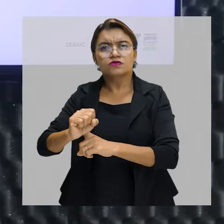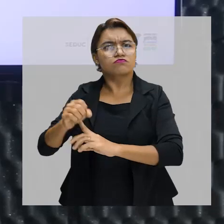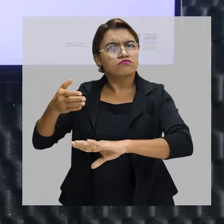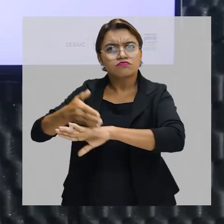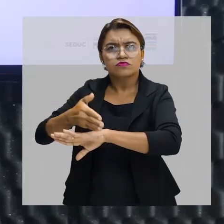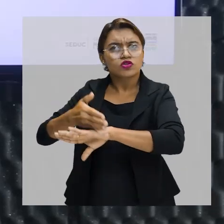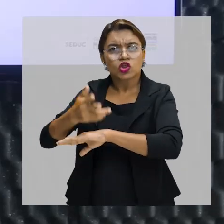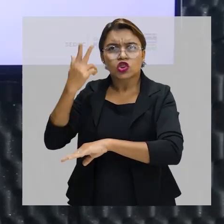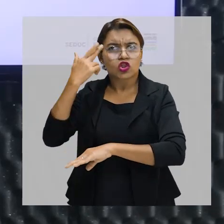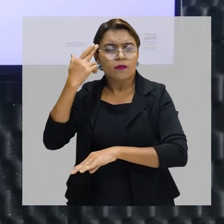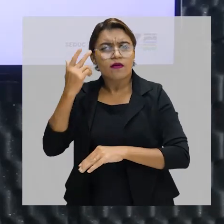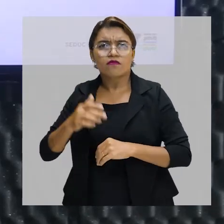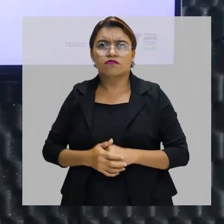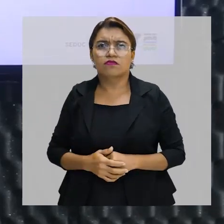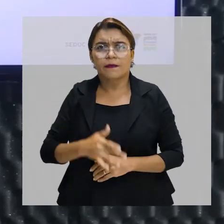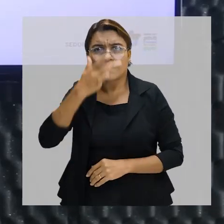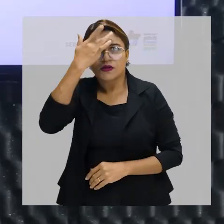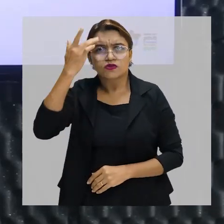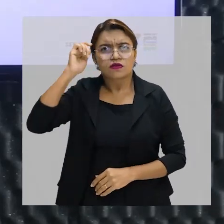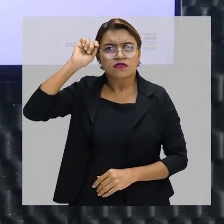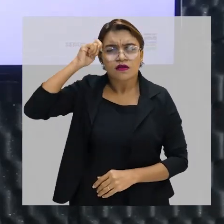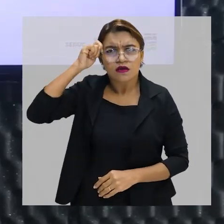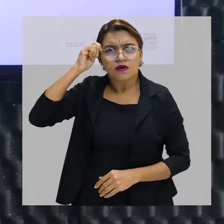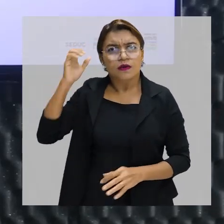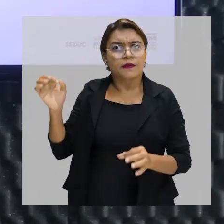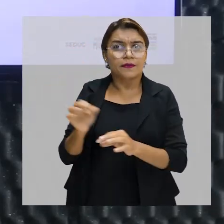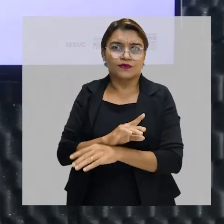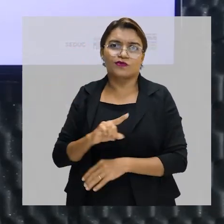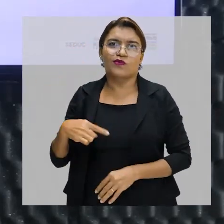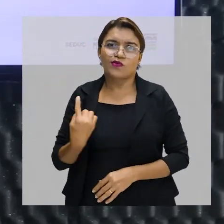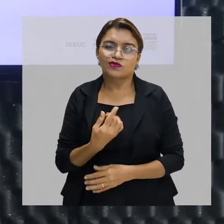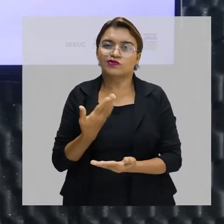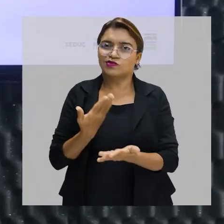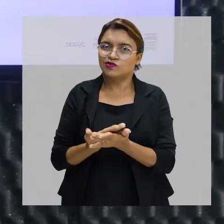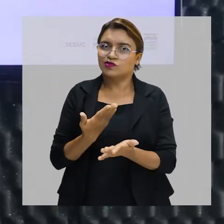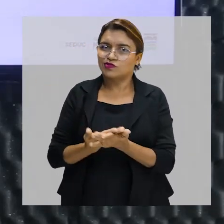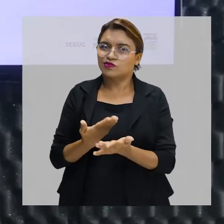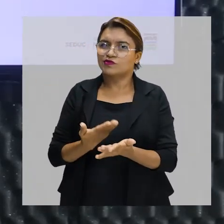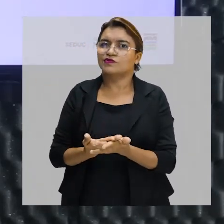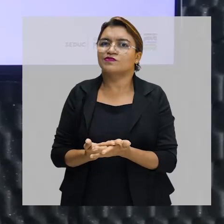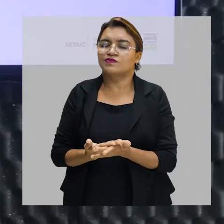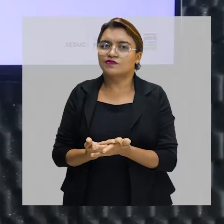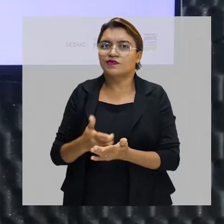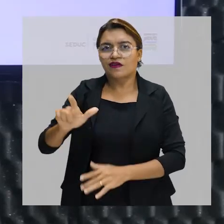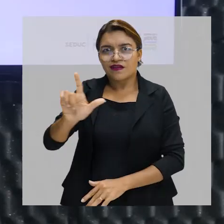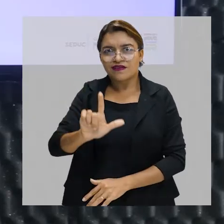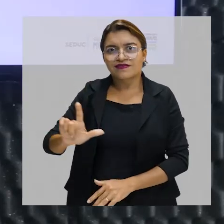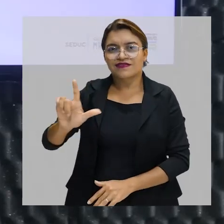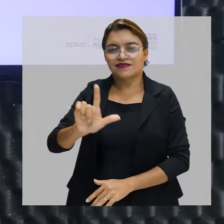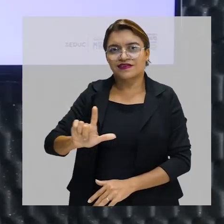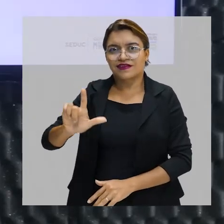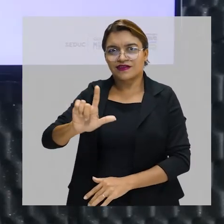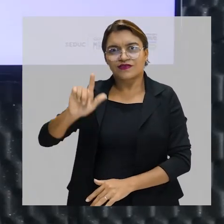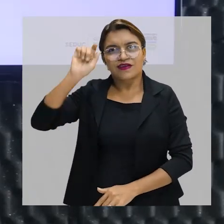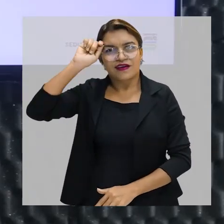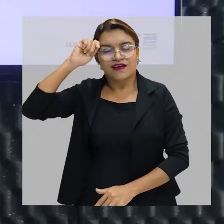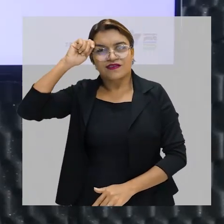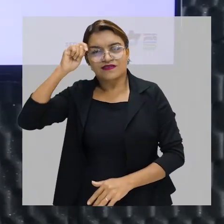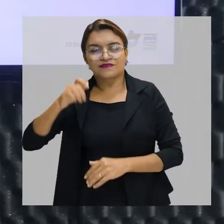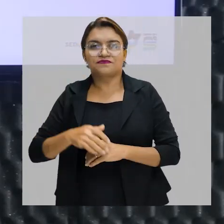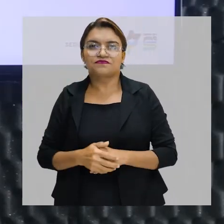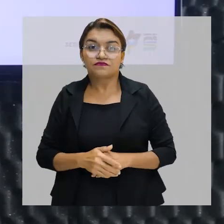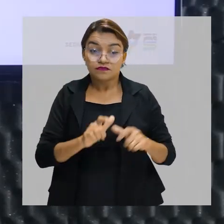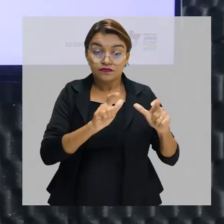pessoa. Negro e pronto. Hoje nós trabalhamos a construção da literatura africana